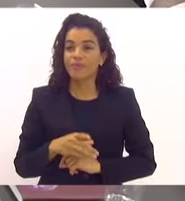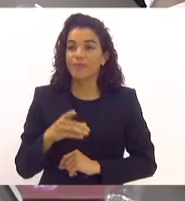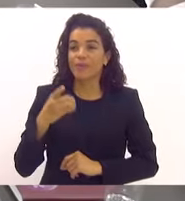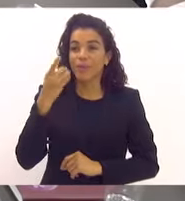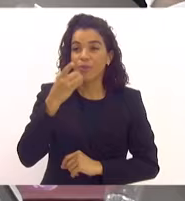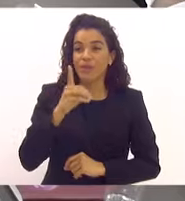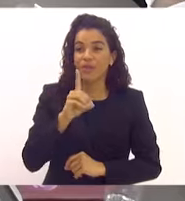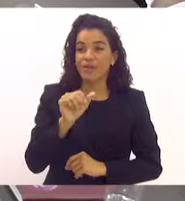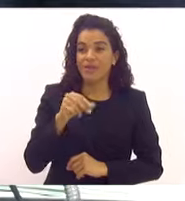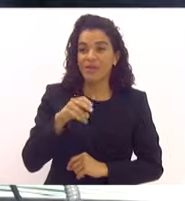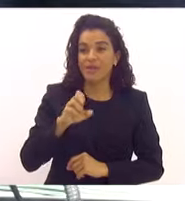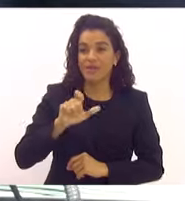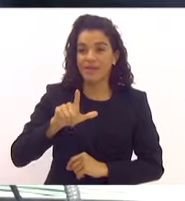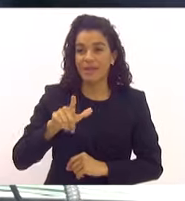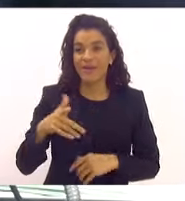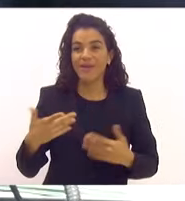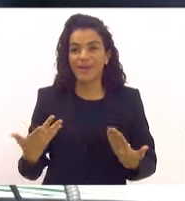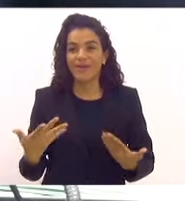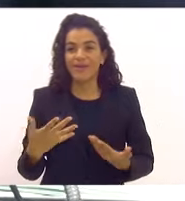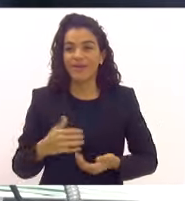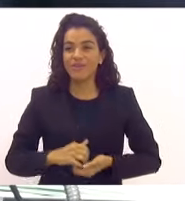casa. Especificamente,